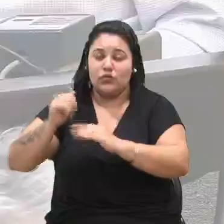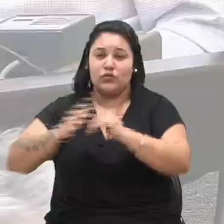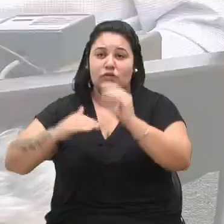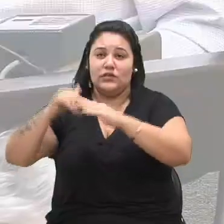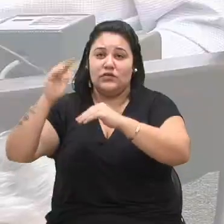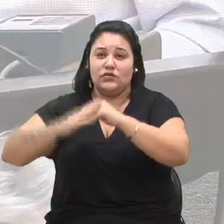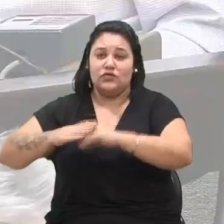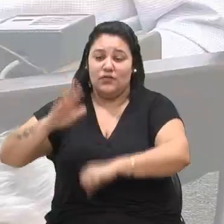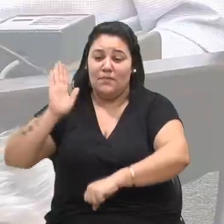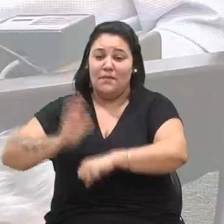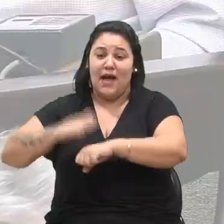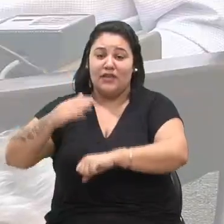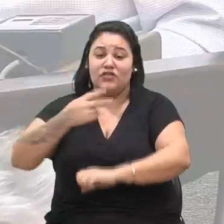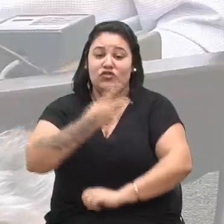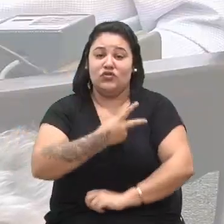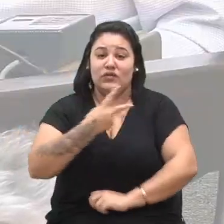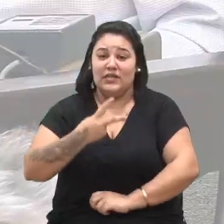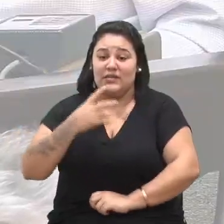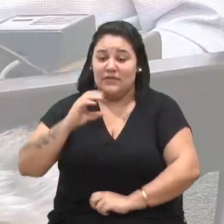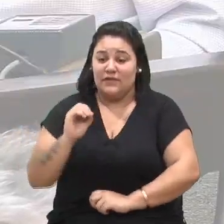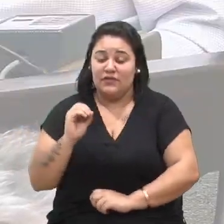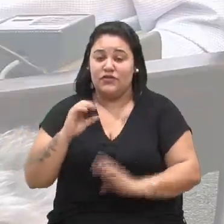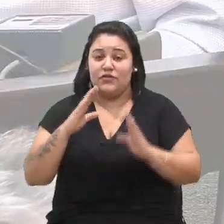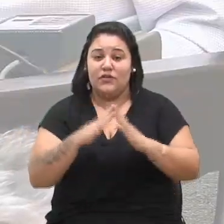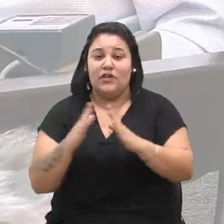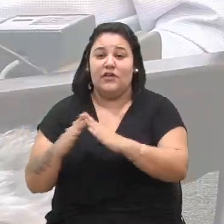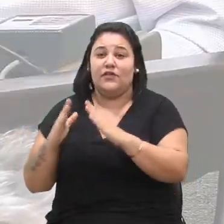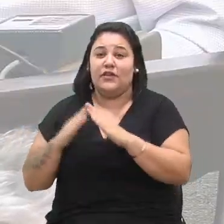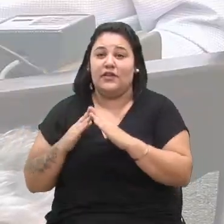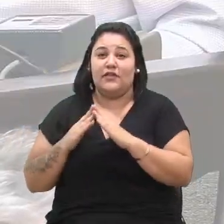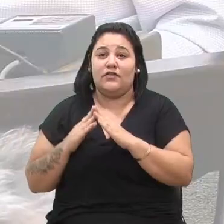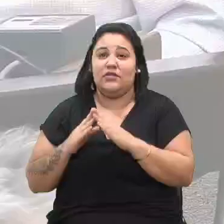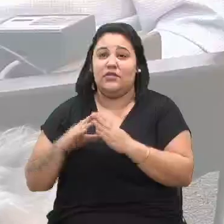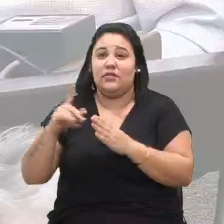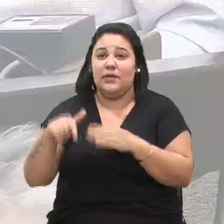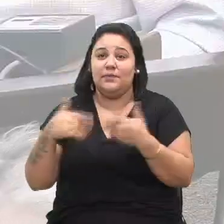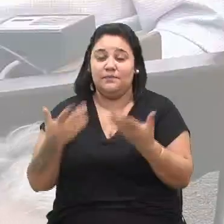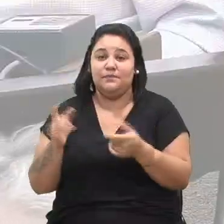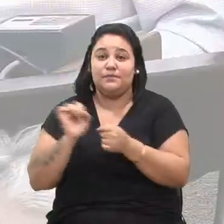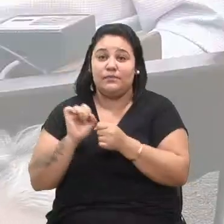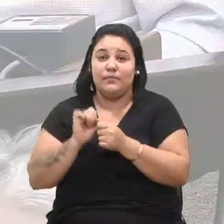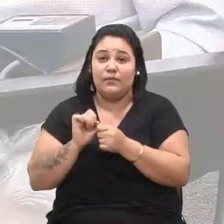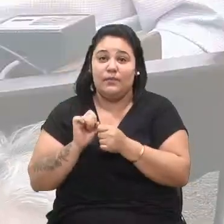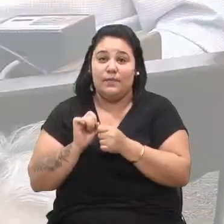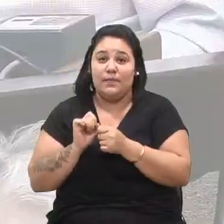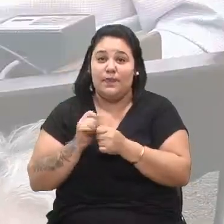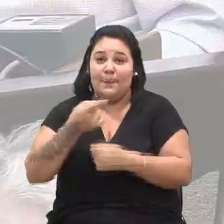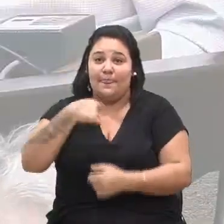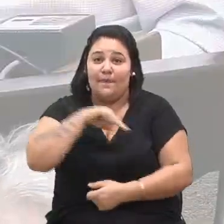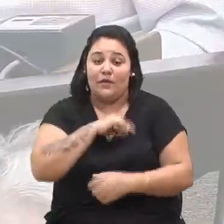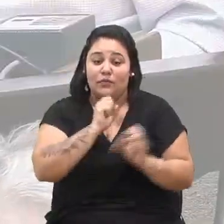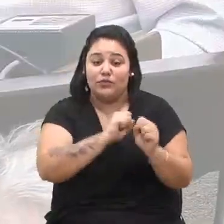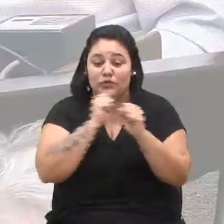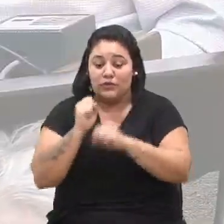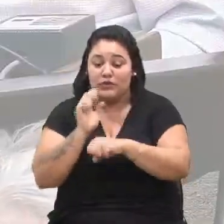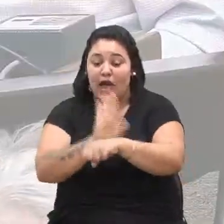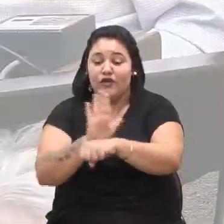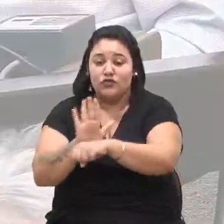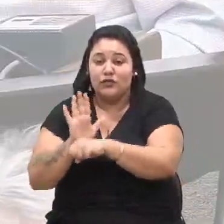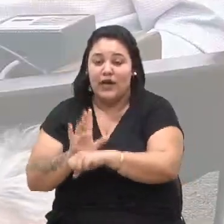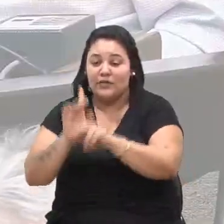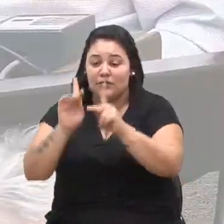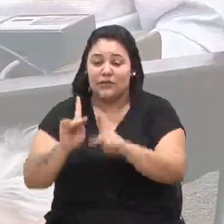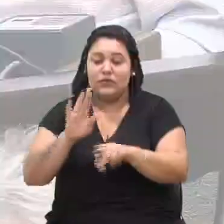de 220 moradias, fazendo que a gente possa também, de uma certa forma, auxiliar as pessoas que